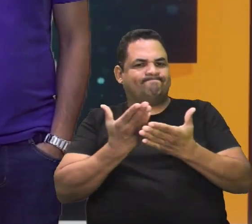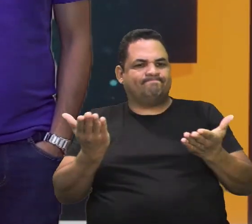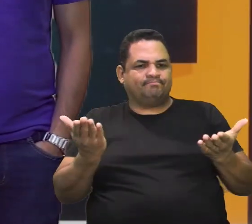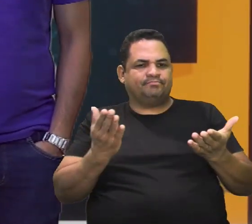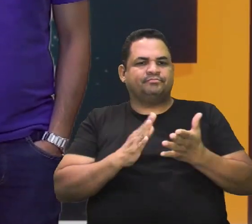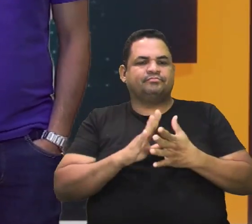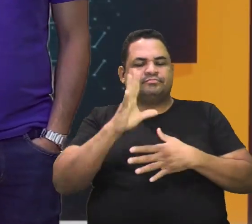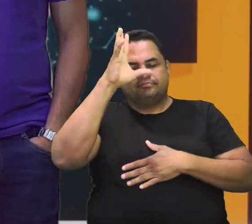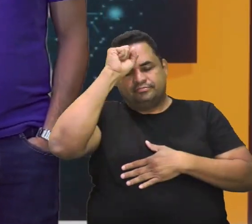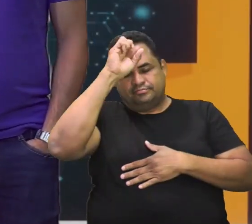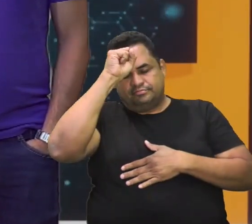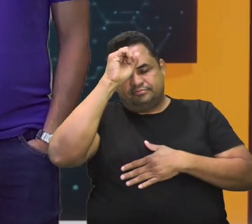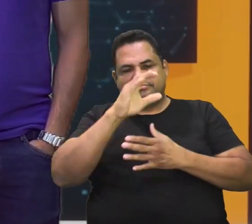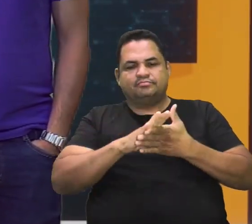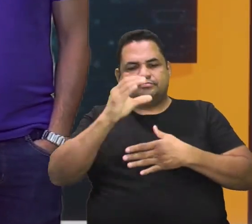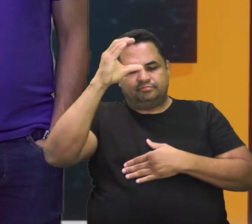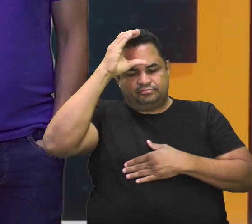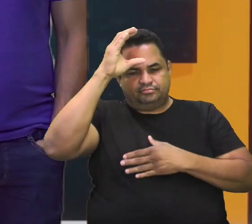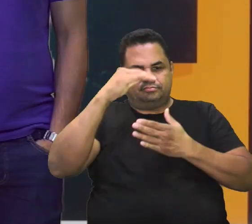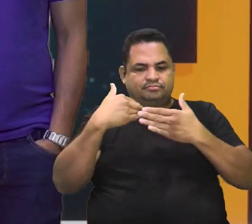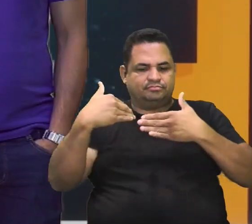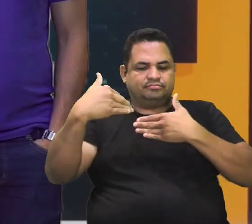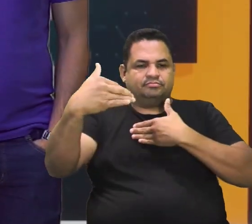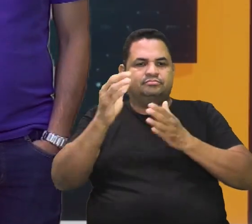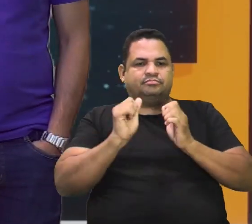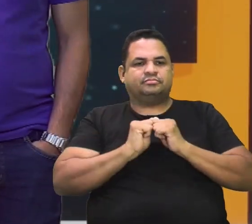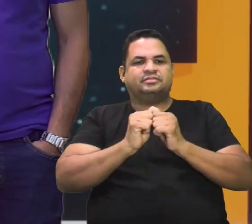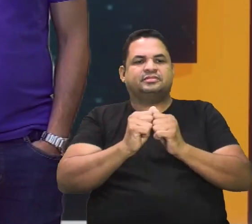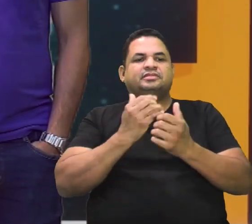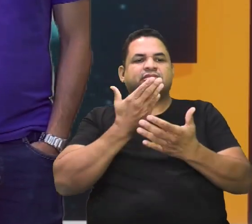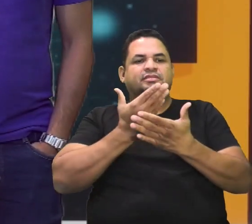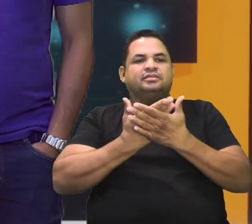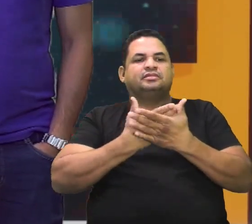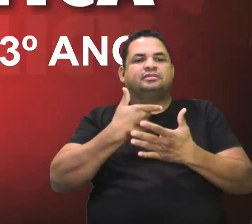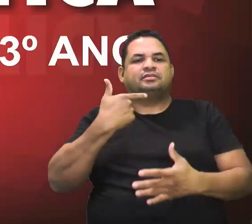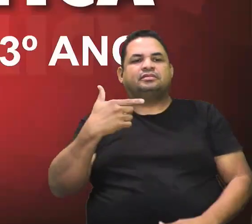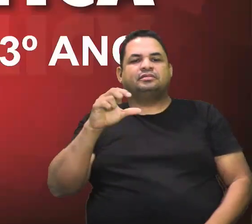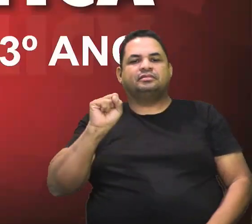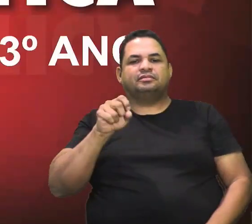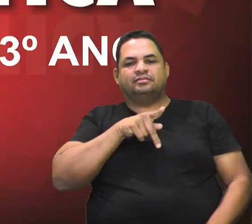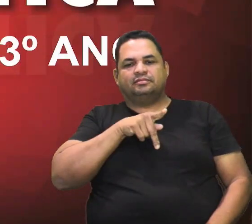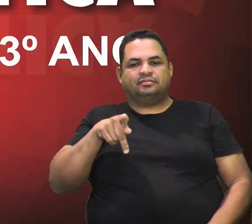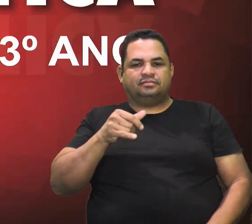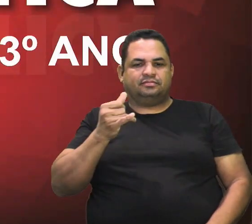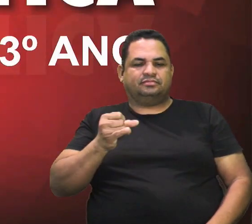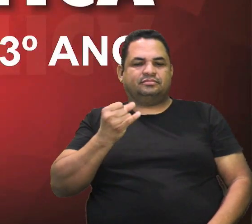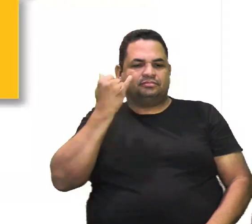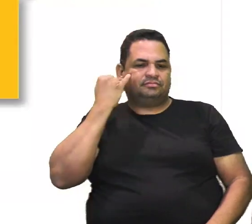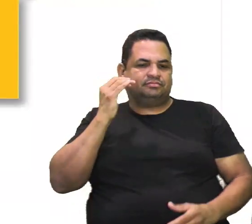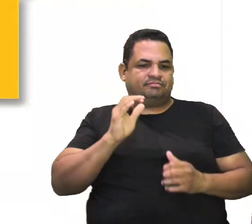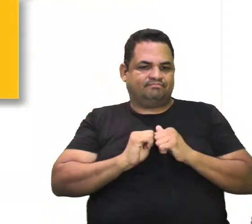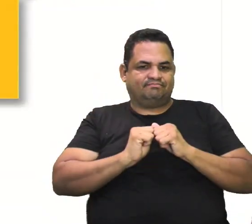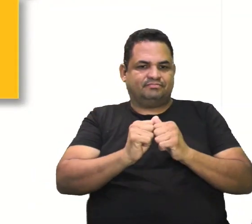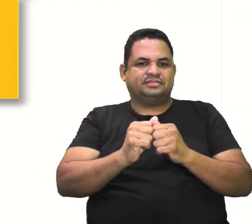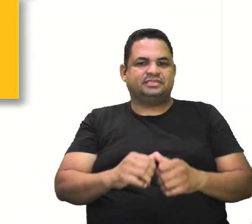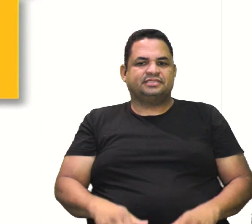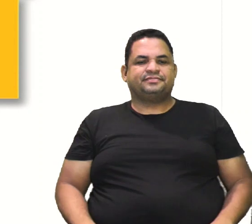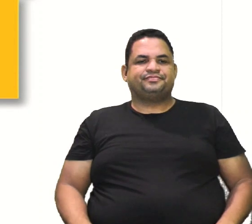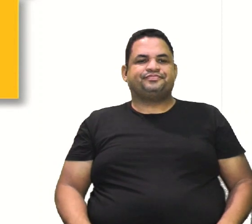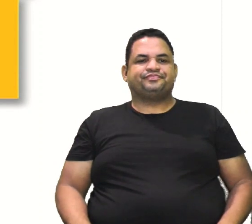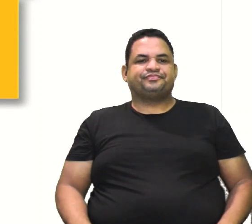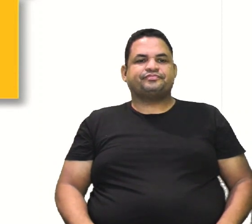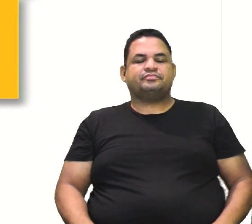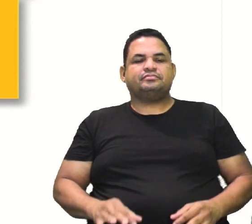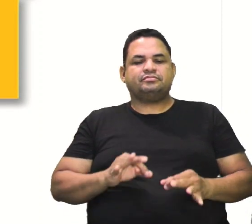Muito aprendizado, muito conhecimento vem por aí. Vamos junto, então, na aula 28, o professor Sâmio vem com a gente.